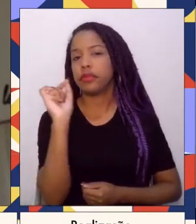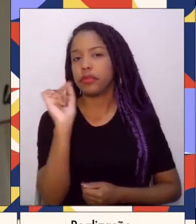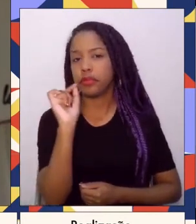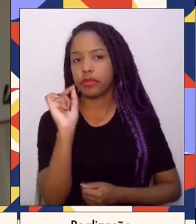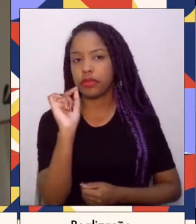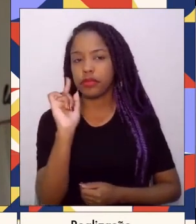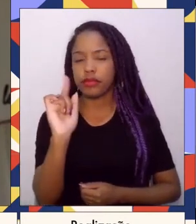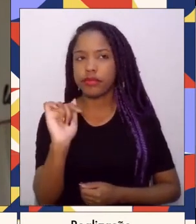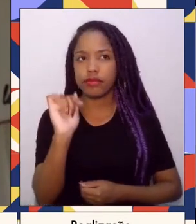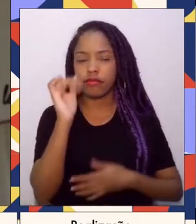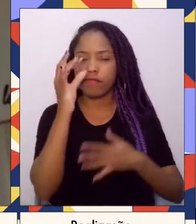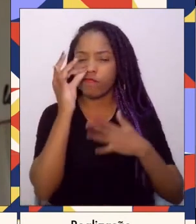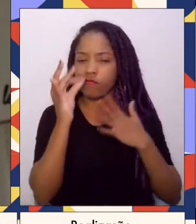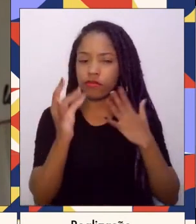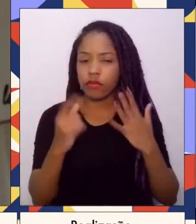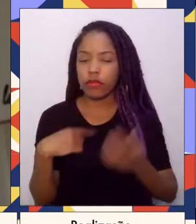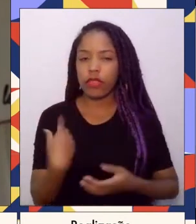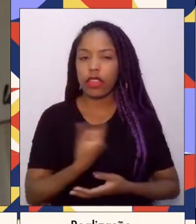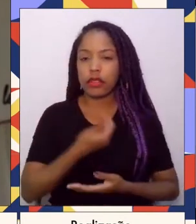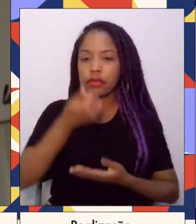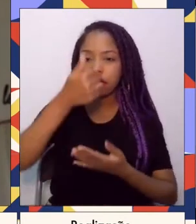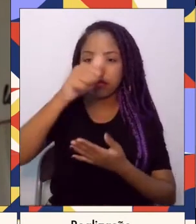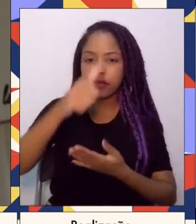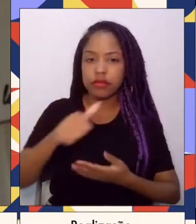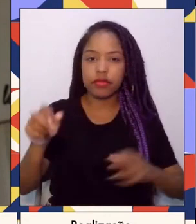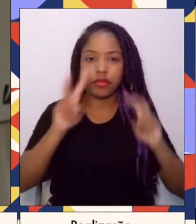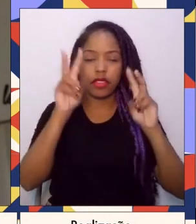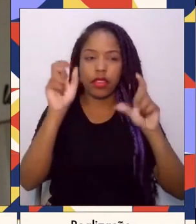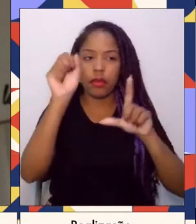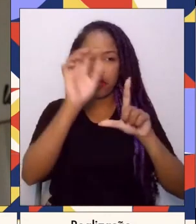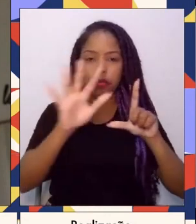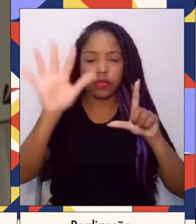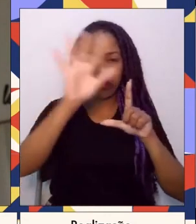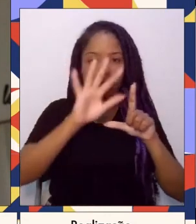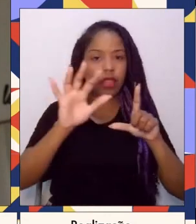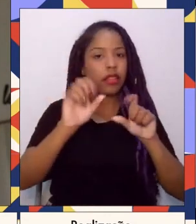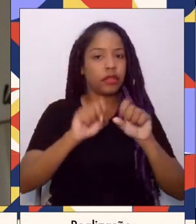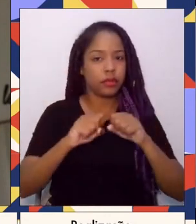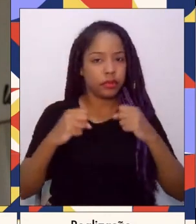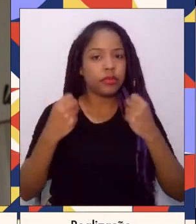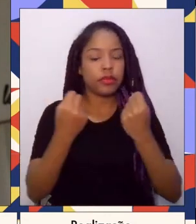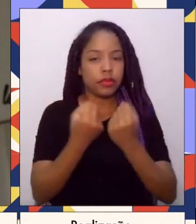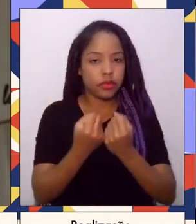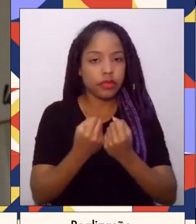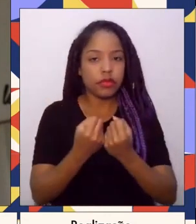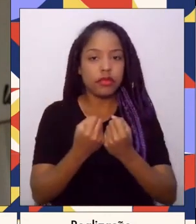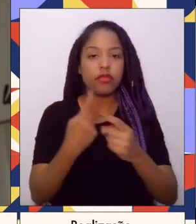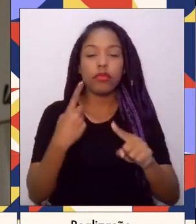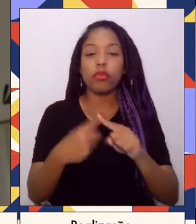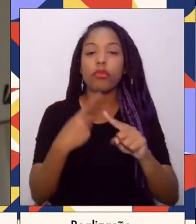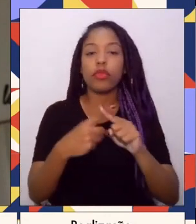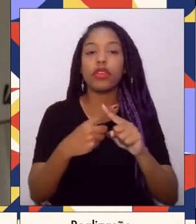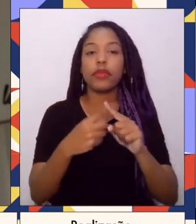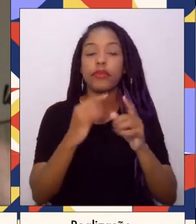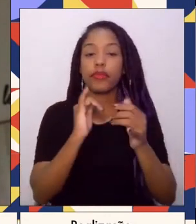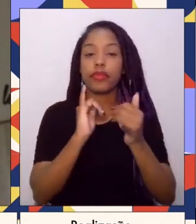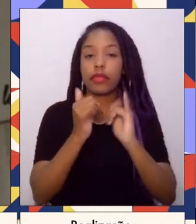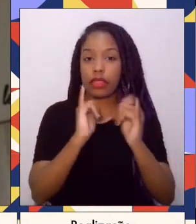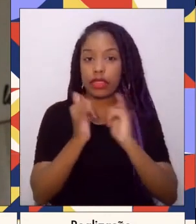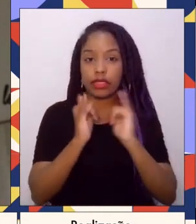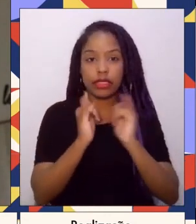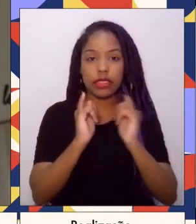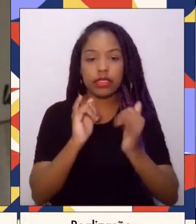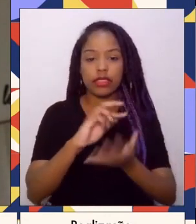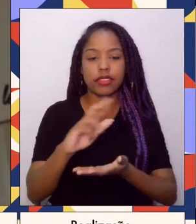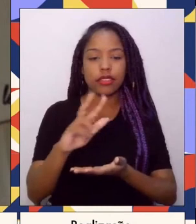a gente fazer uma análise sobre as plataformas de mídias sociais justamente porque a internet não é um mundo